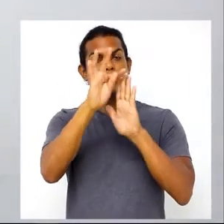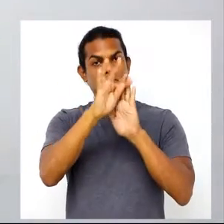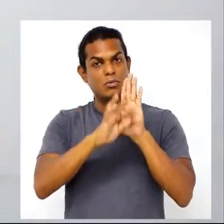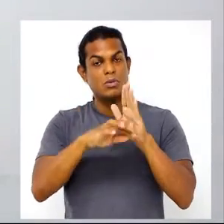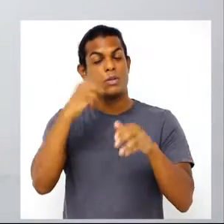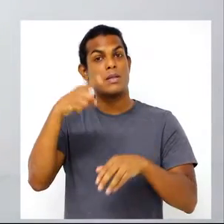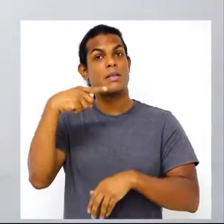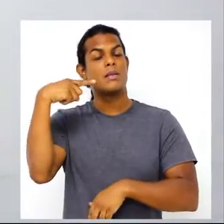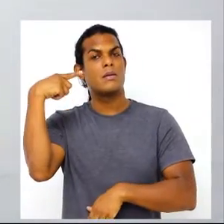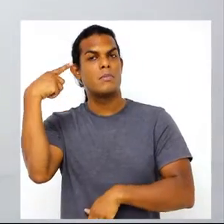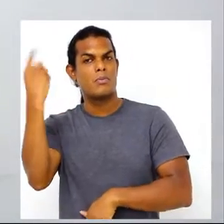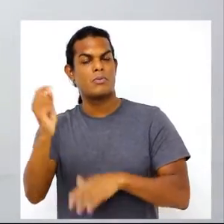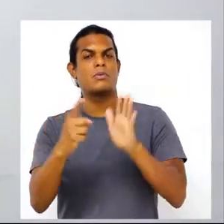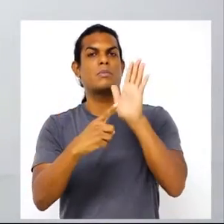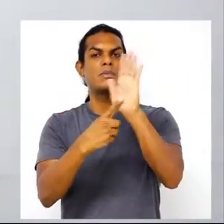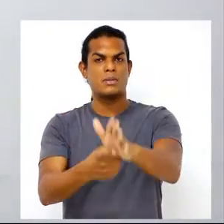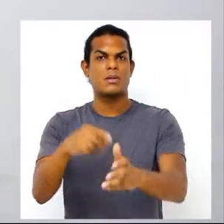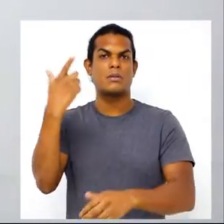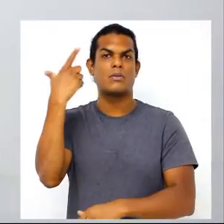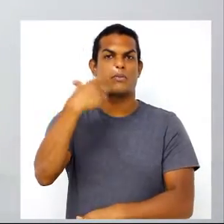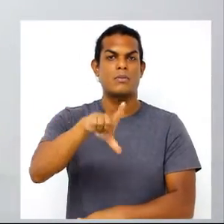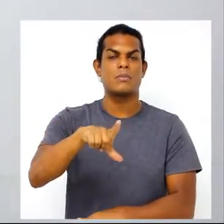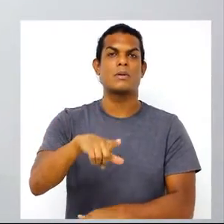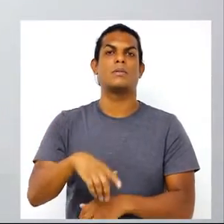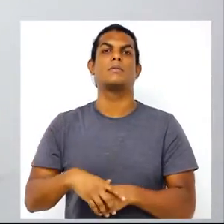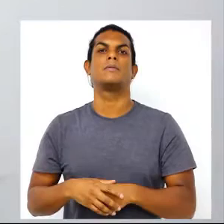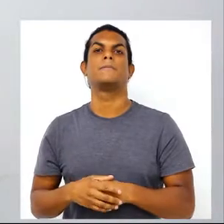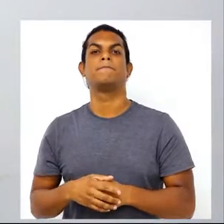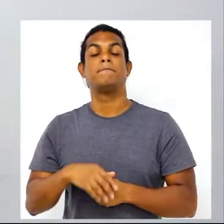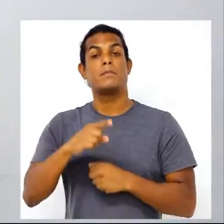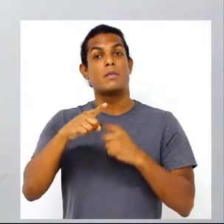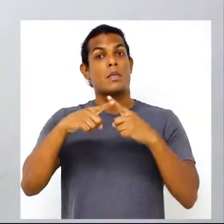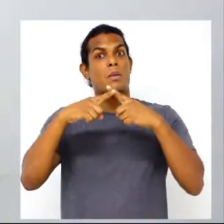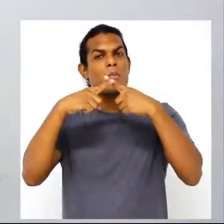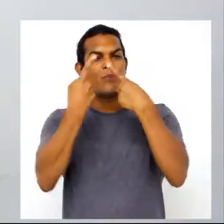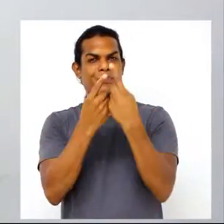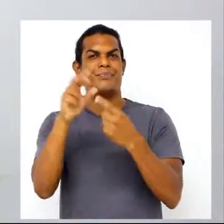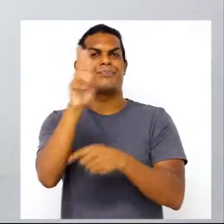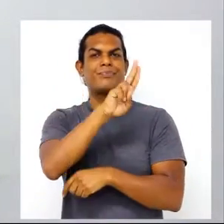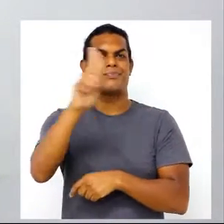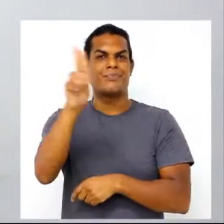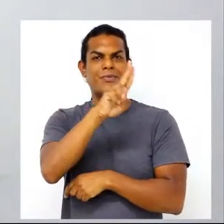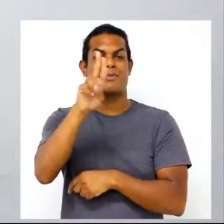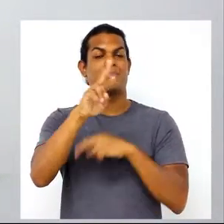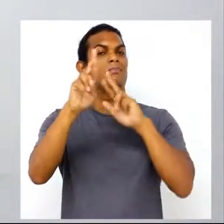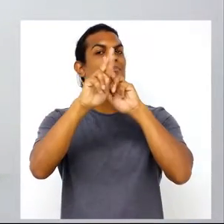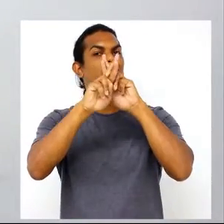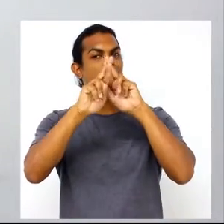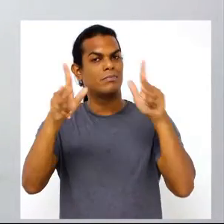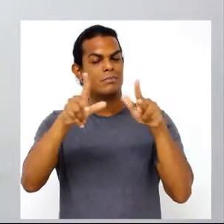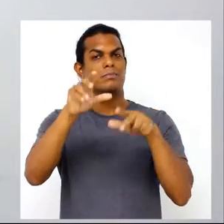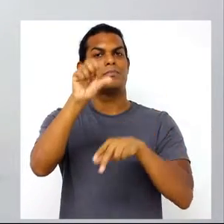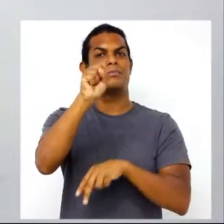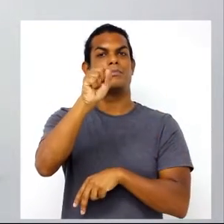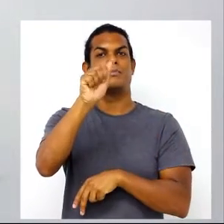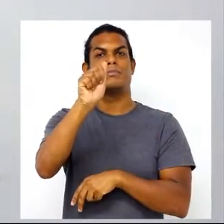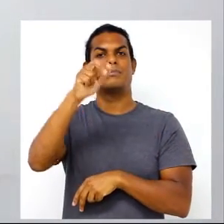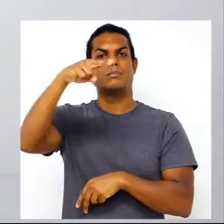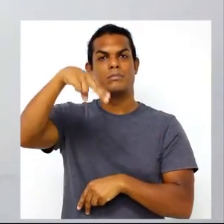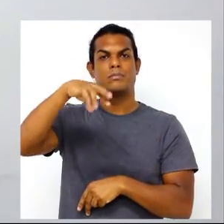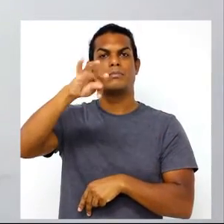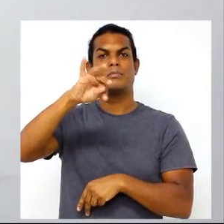momento, depois ele foi retomado em relação a um outro nome, Sua Santidade, né?